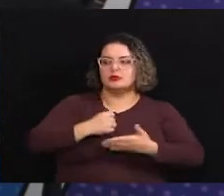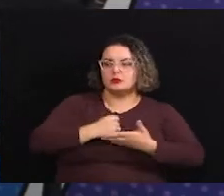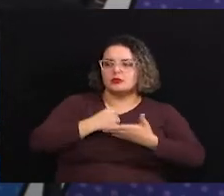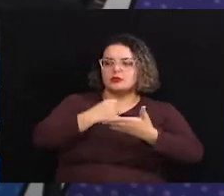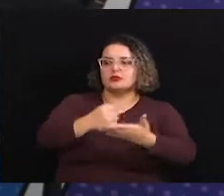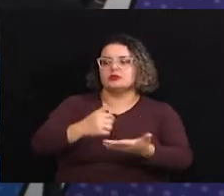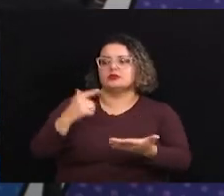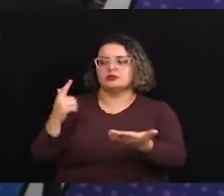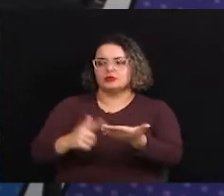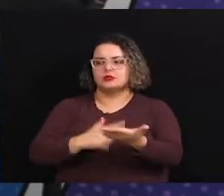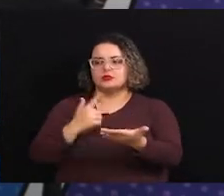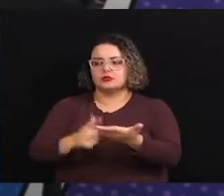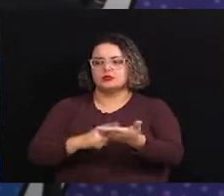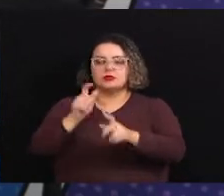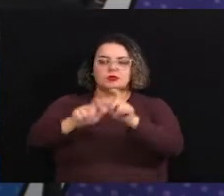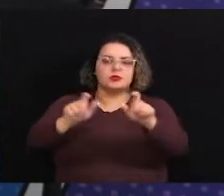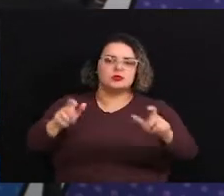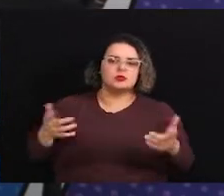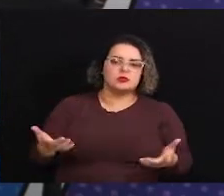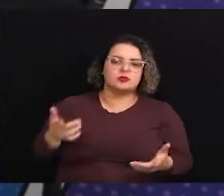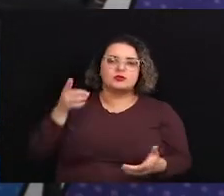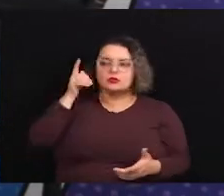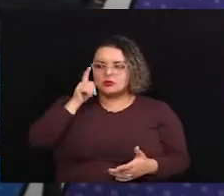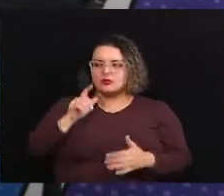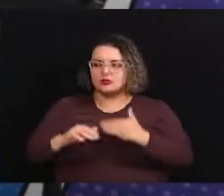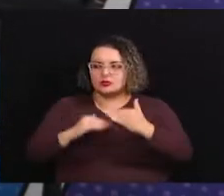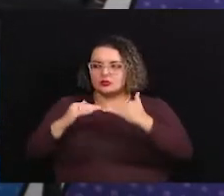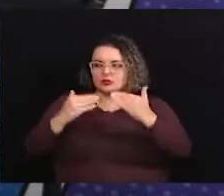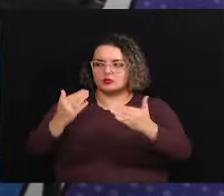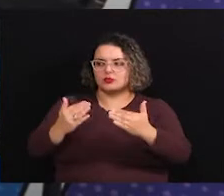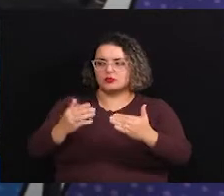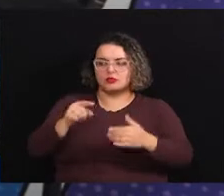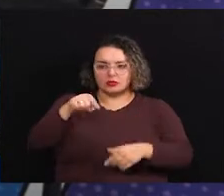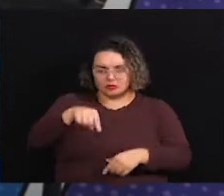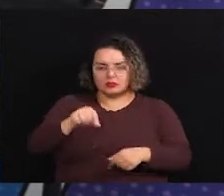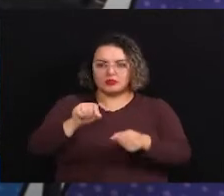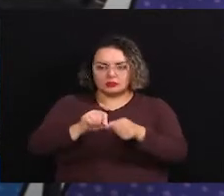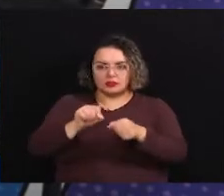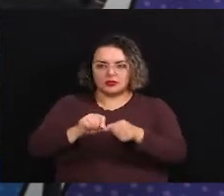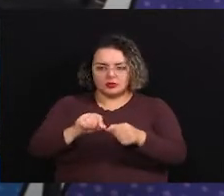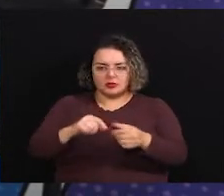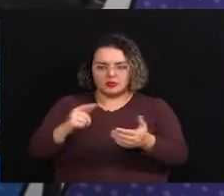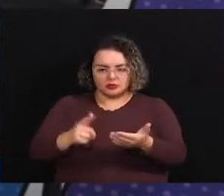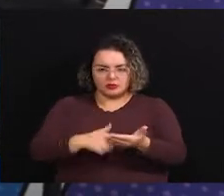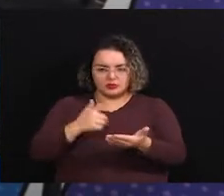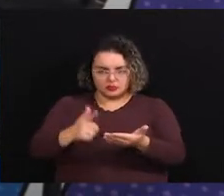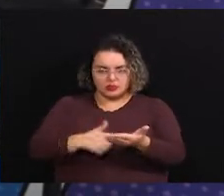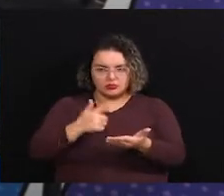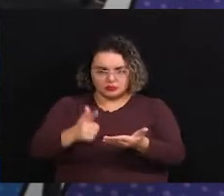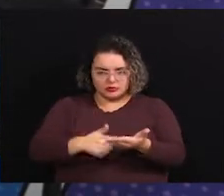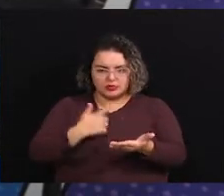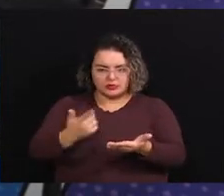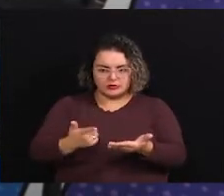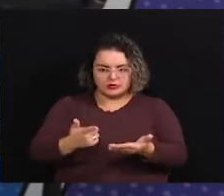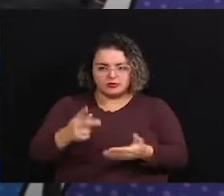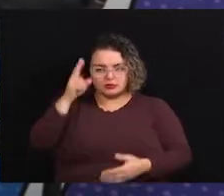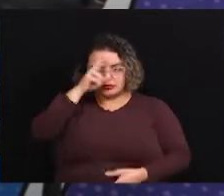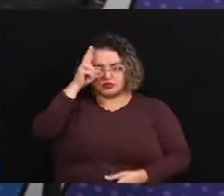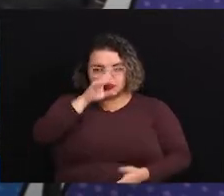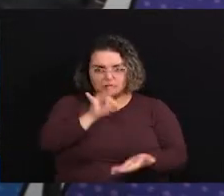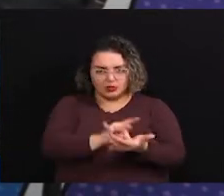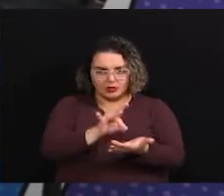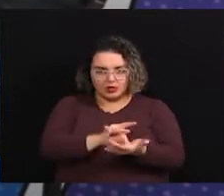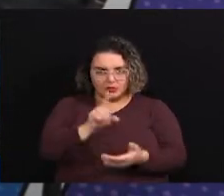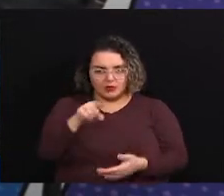ainda levar a obra ao público, e você continuou produzindo, e você produziu, então, obras a partir